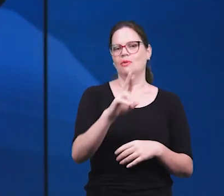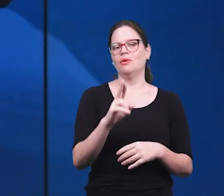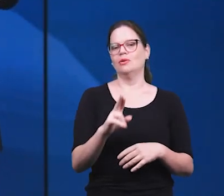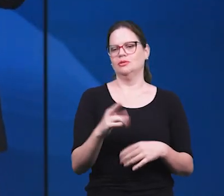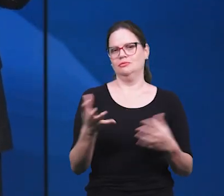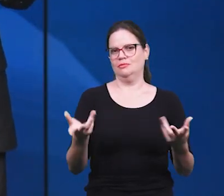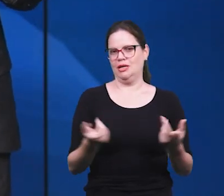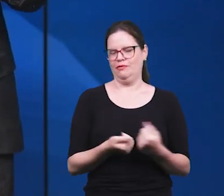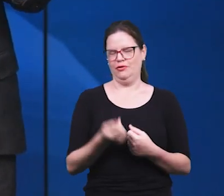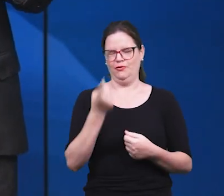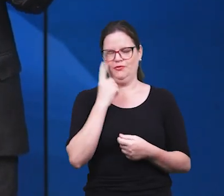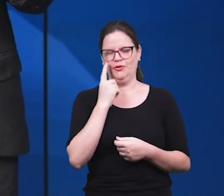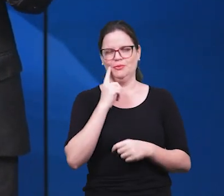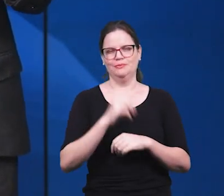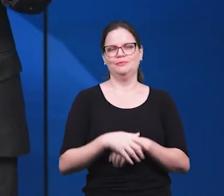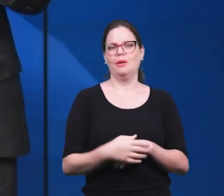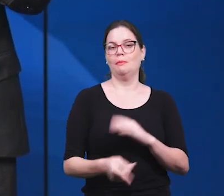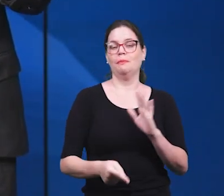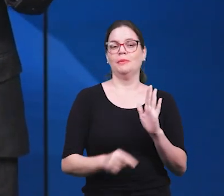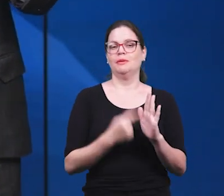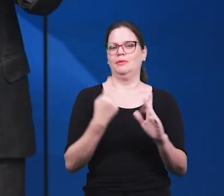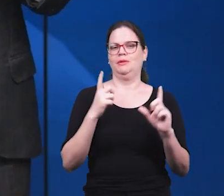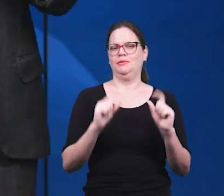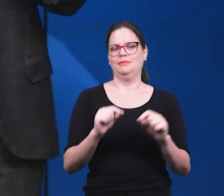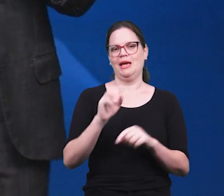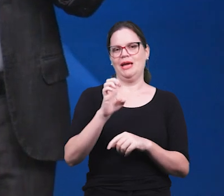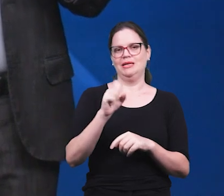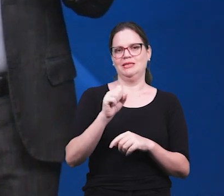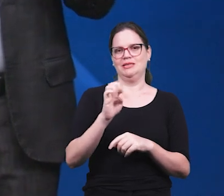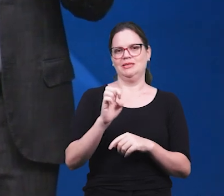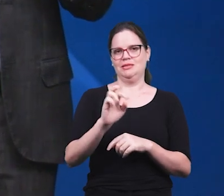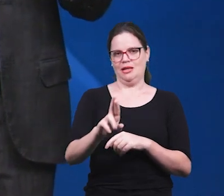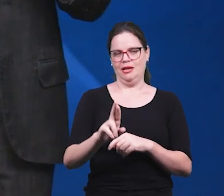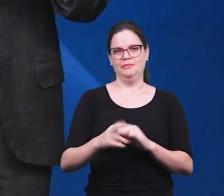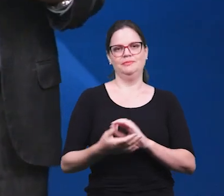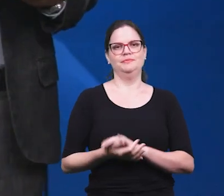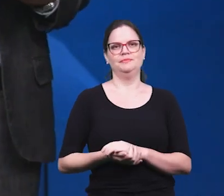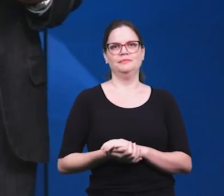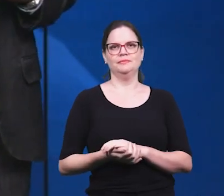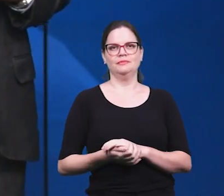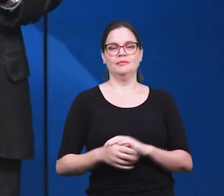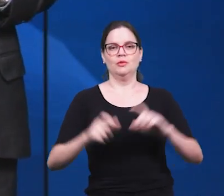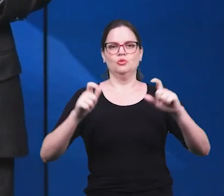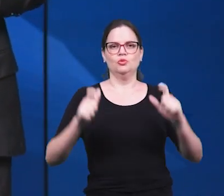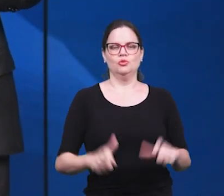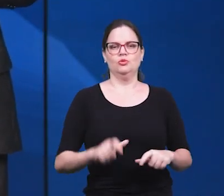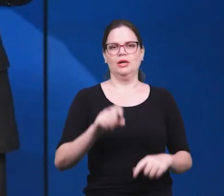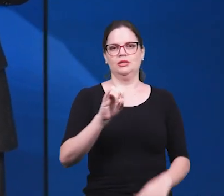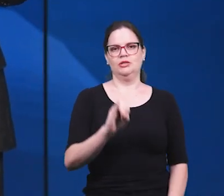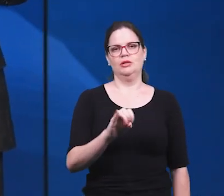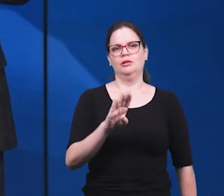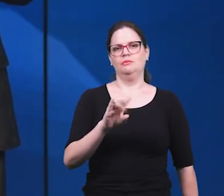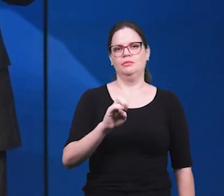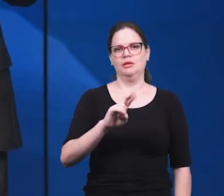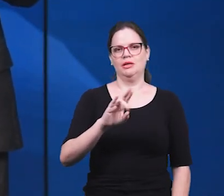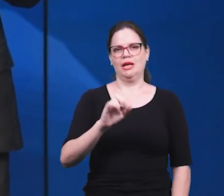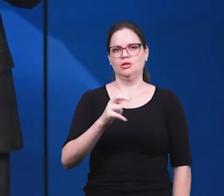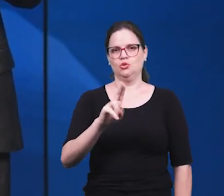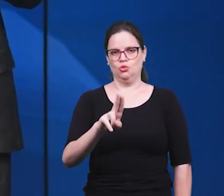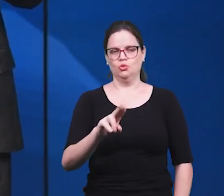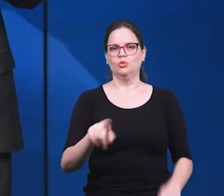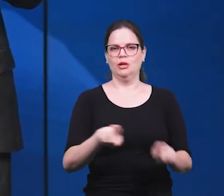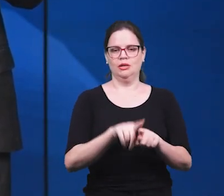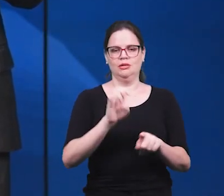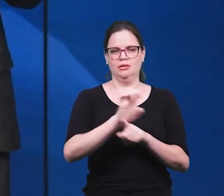coisa maravilhosa. O primeiro bebê que vai responder é a Esther Fagundes. Ela é da cidade de Ibiraçu, no estado do